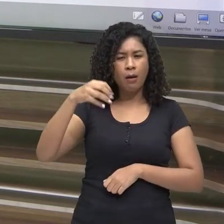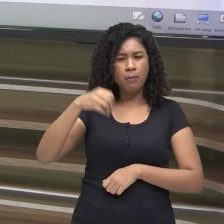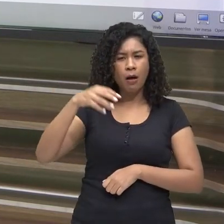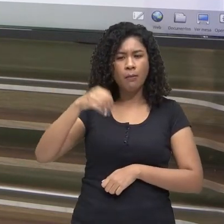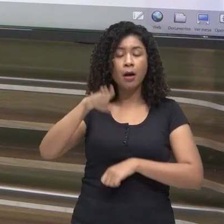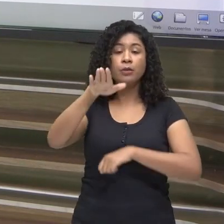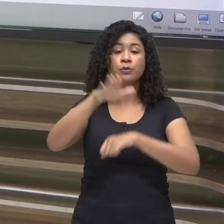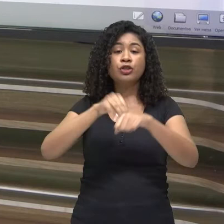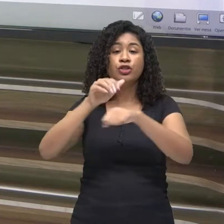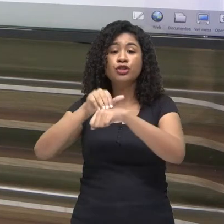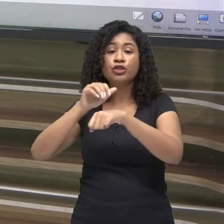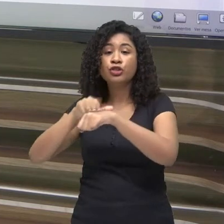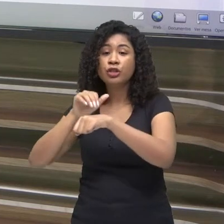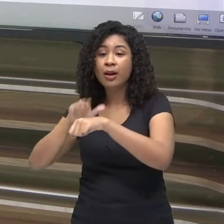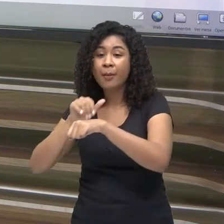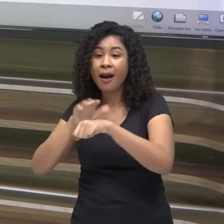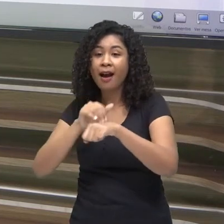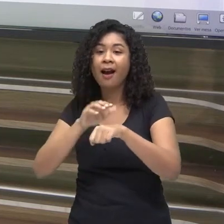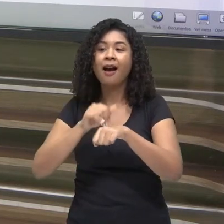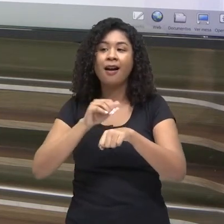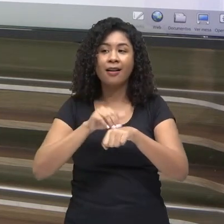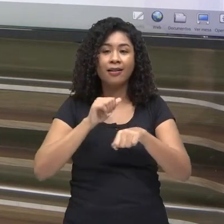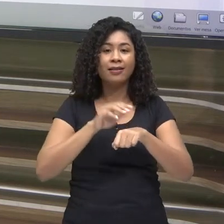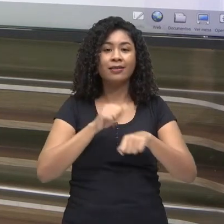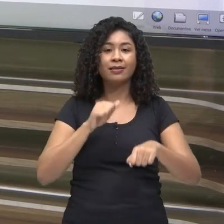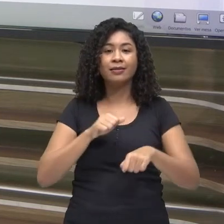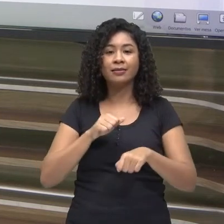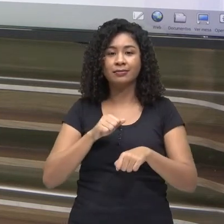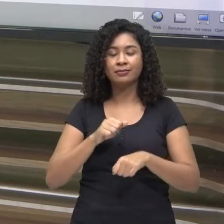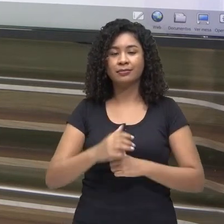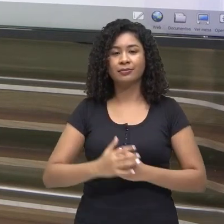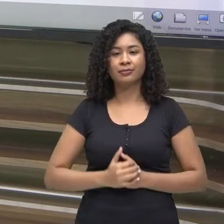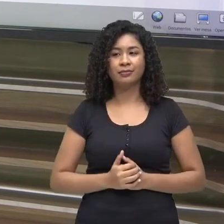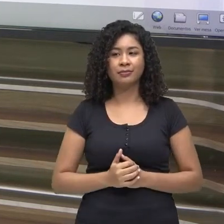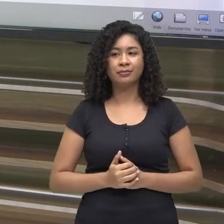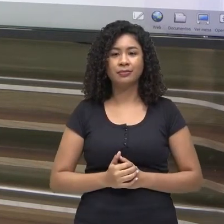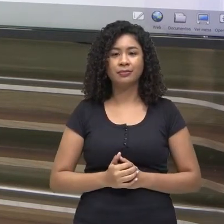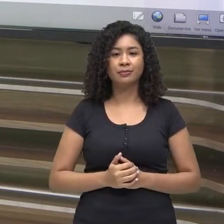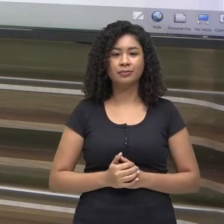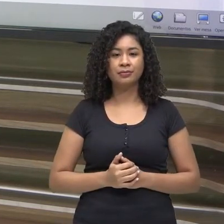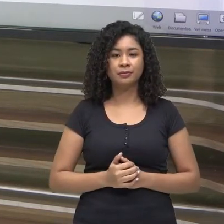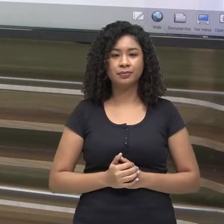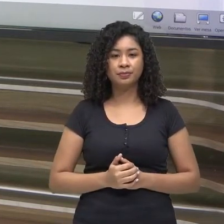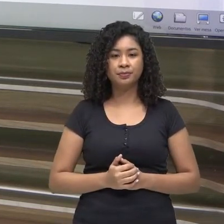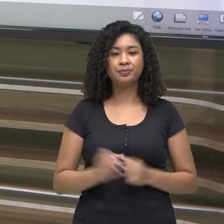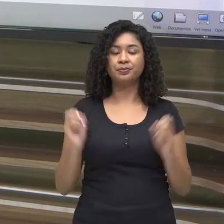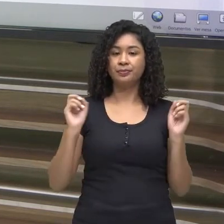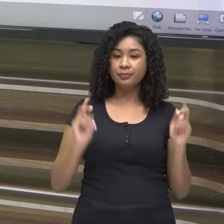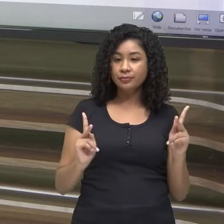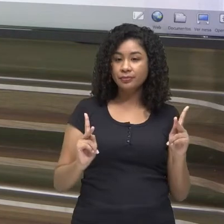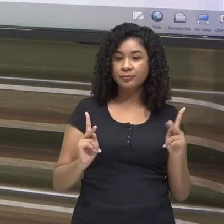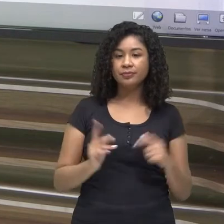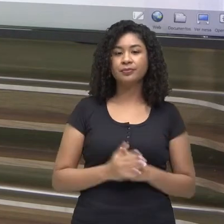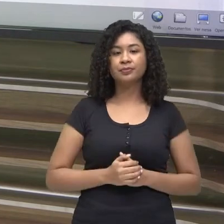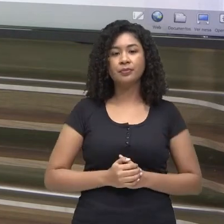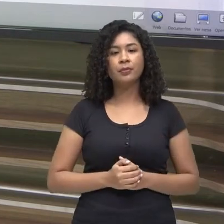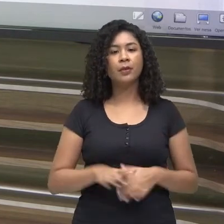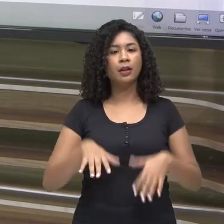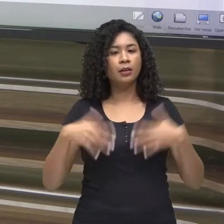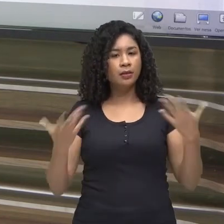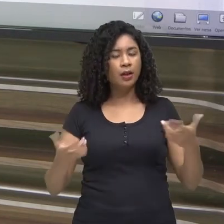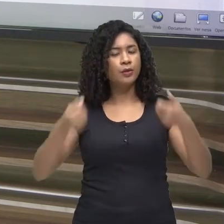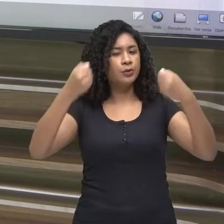reprodução. Então, é um mecanismo aí de reprodução dos vagalumes, certo? Então, falamos aí da